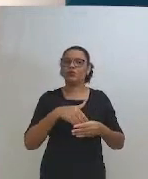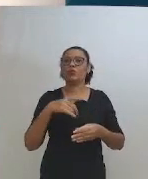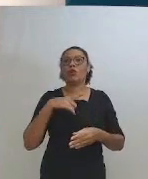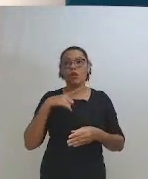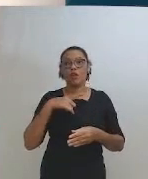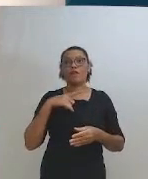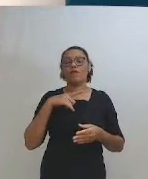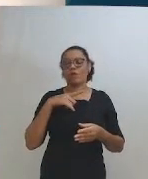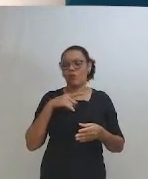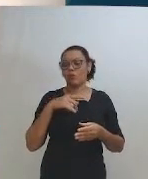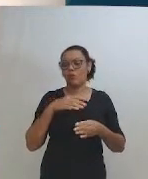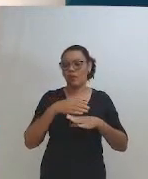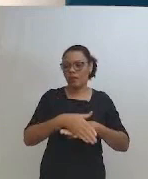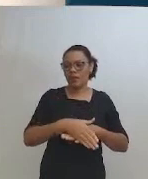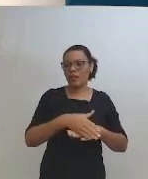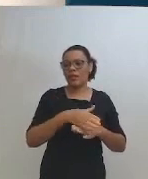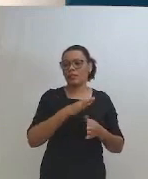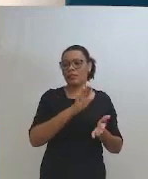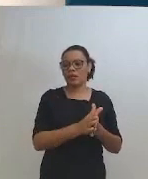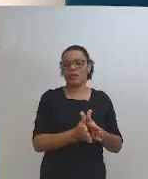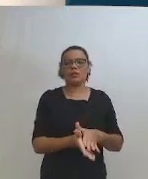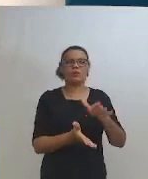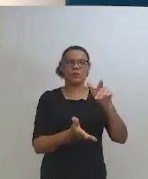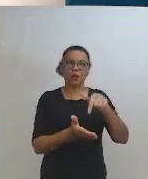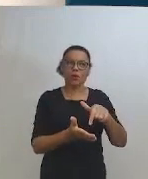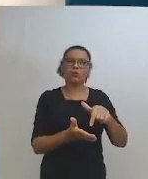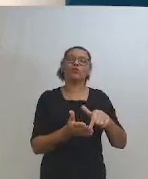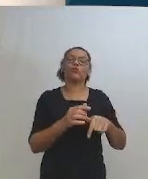para os outros processos. Pois não.